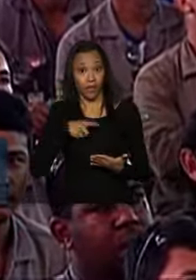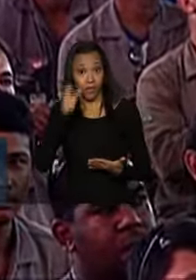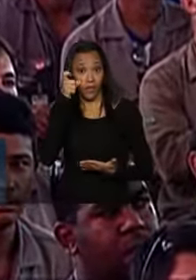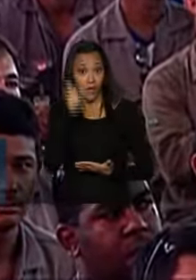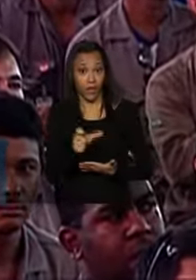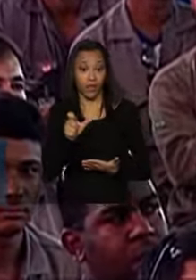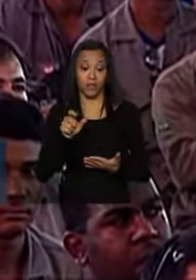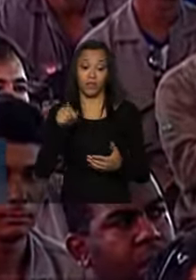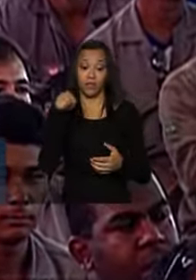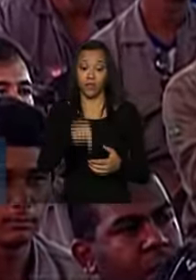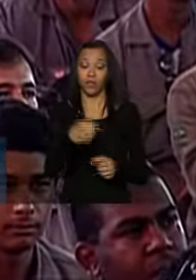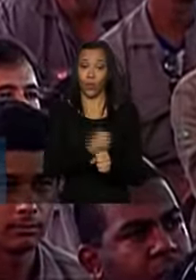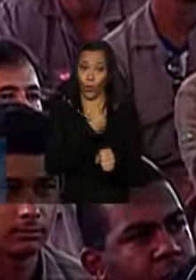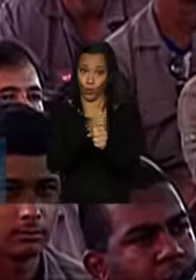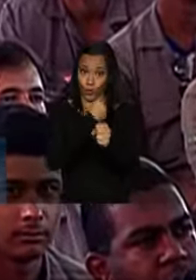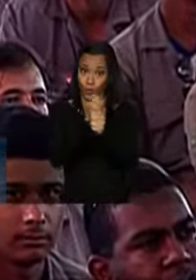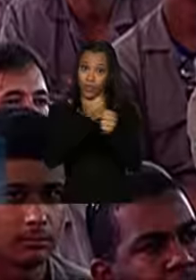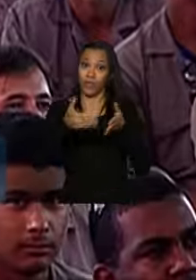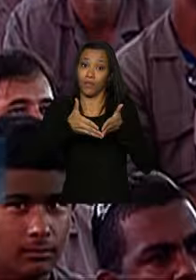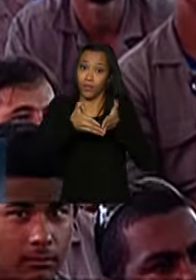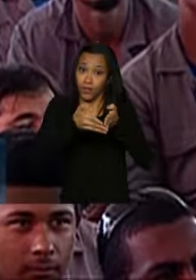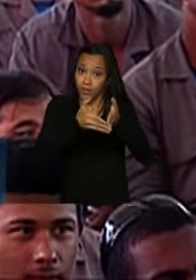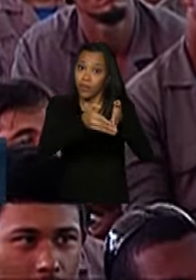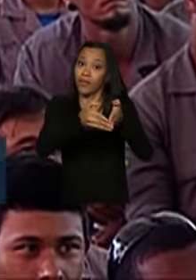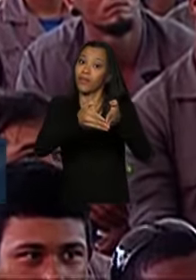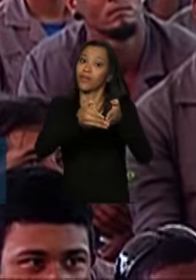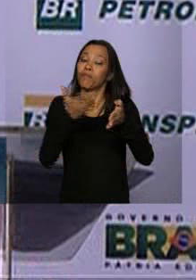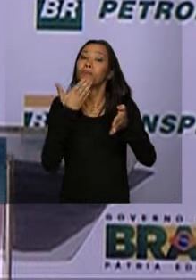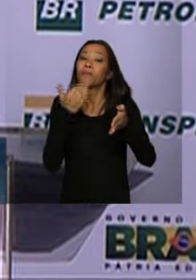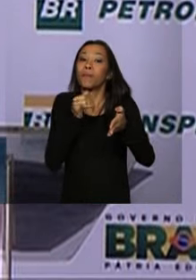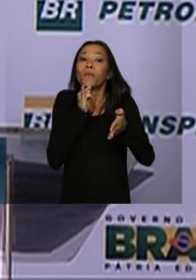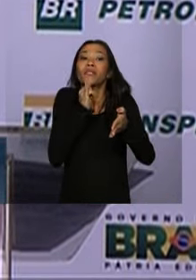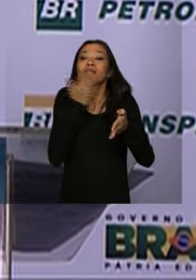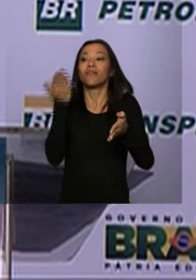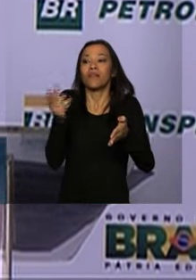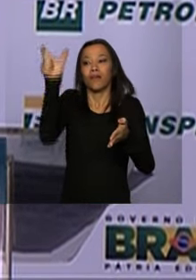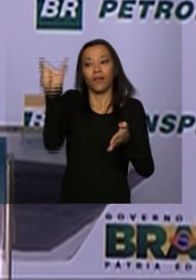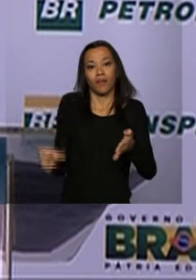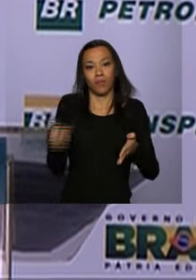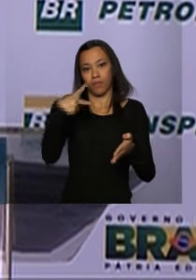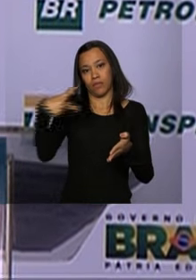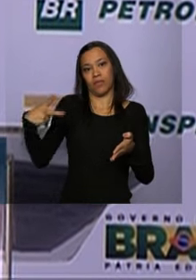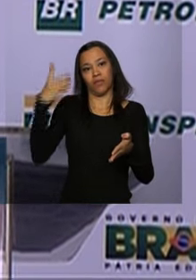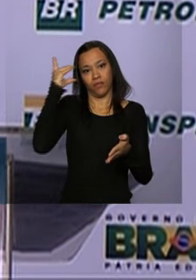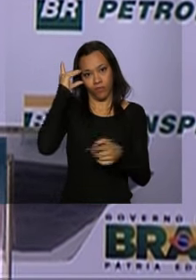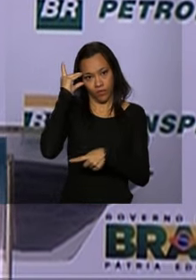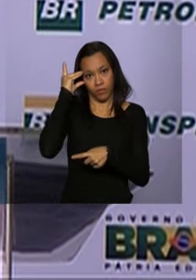atividade, como a nossa madrinha Dilma Rousseff. Pessoas que estão cumprindo de forma exemplar as